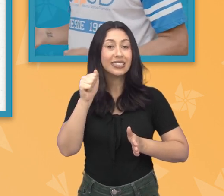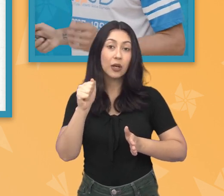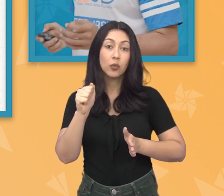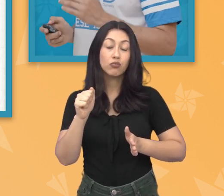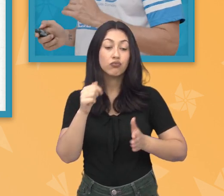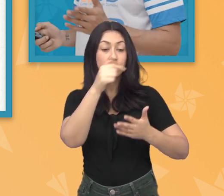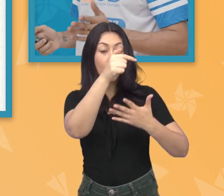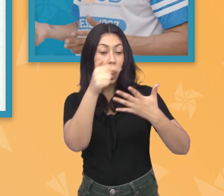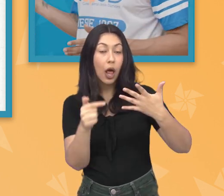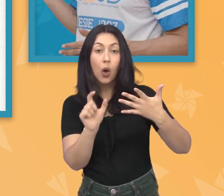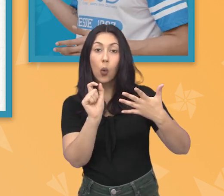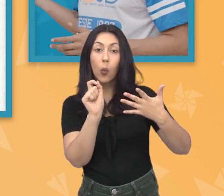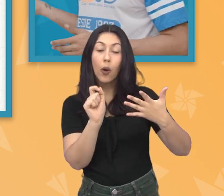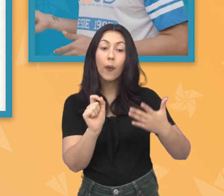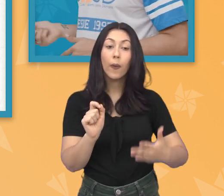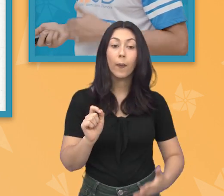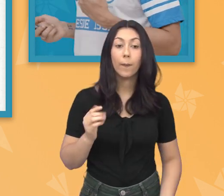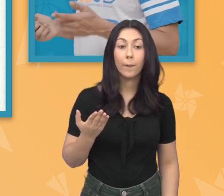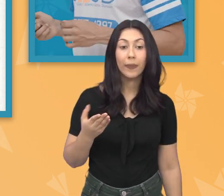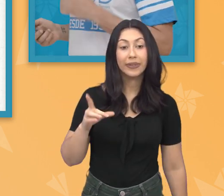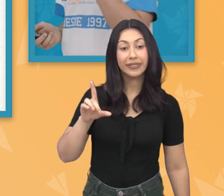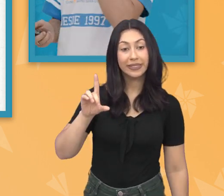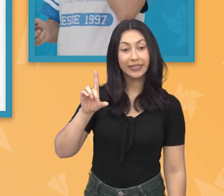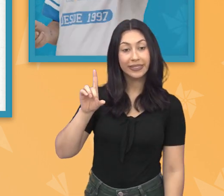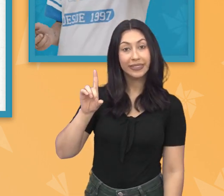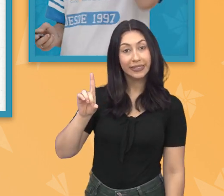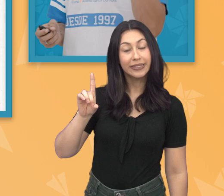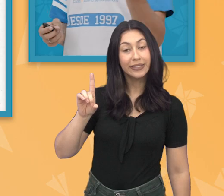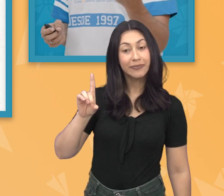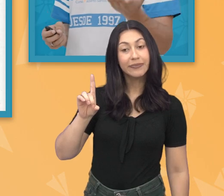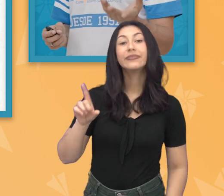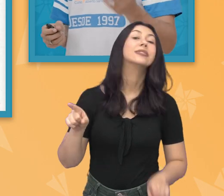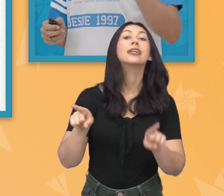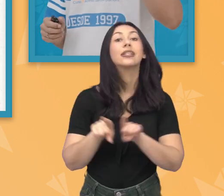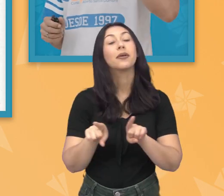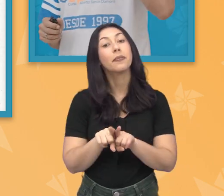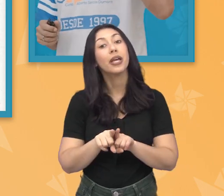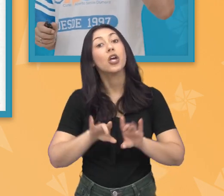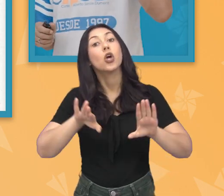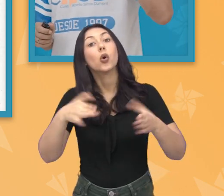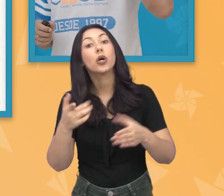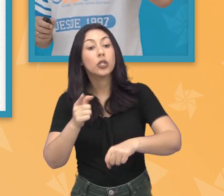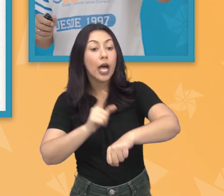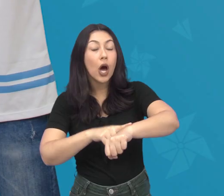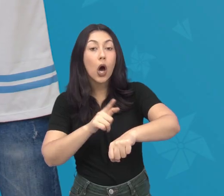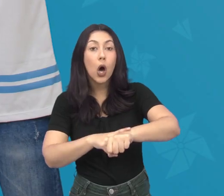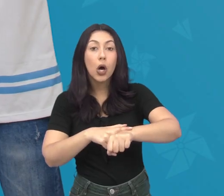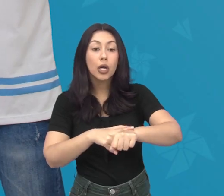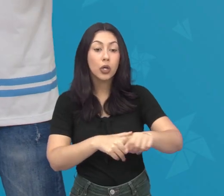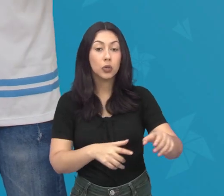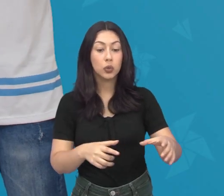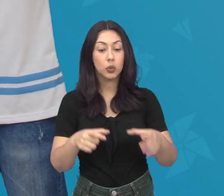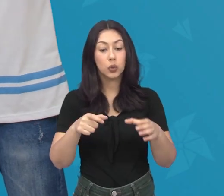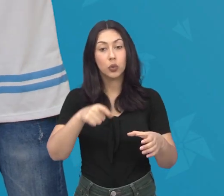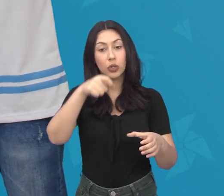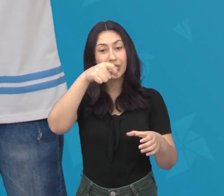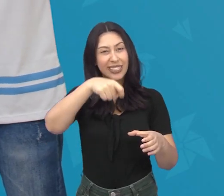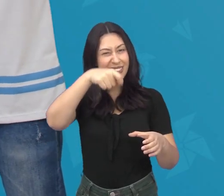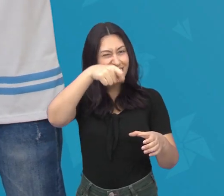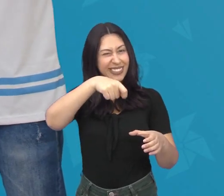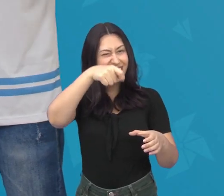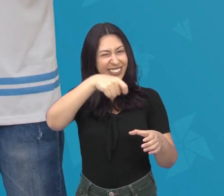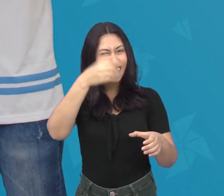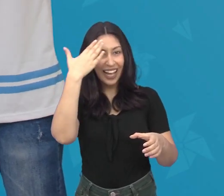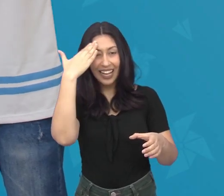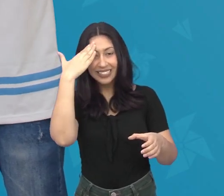né? Extração e filtração do café. Isso também vale, por exemplo, quando a gente vai fazer chá. Pegar aquele